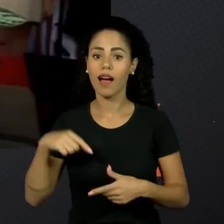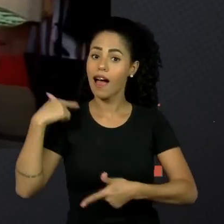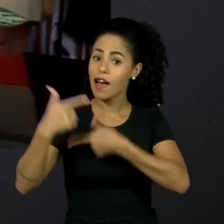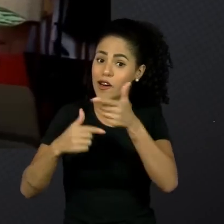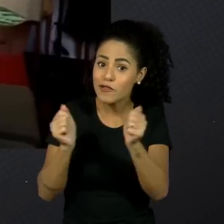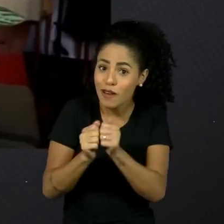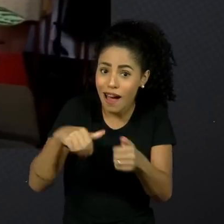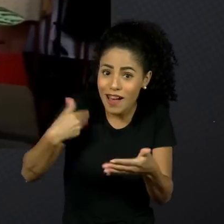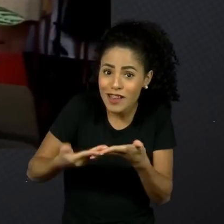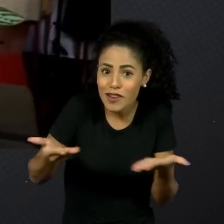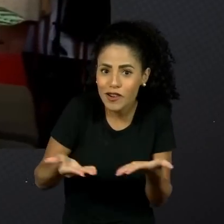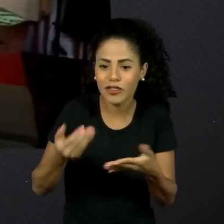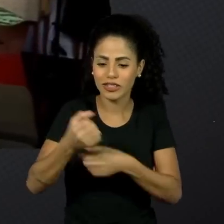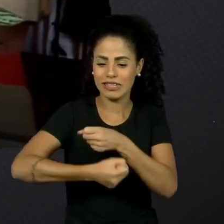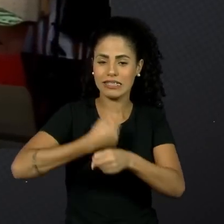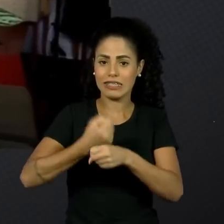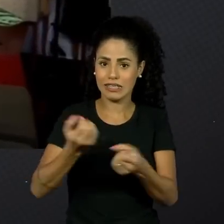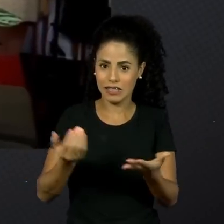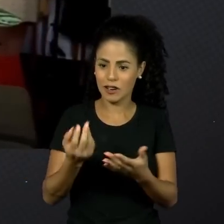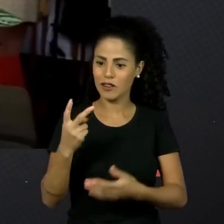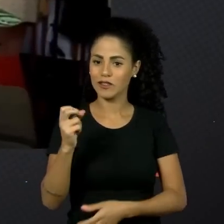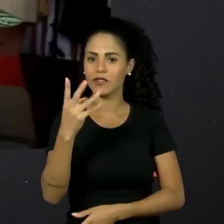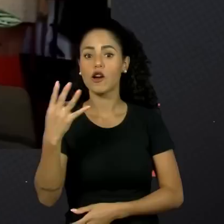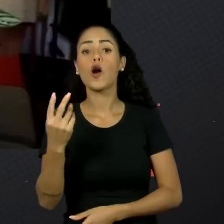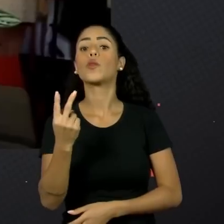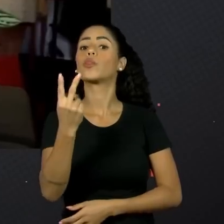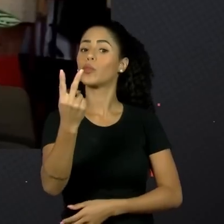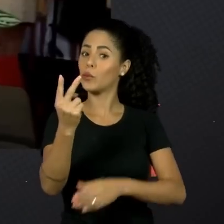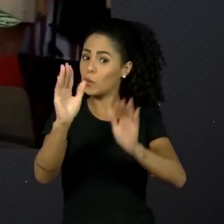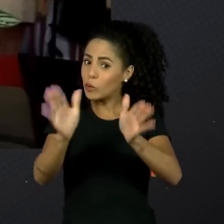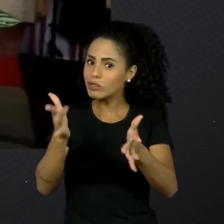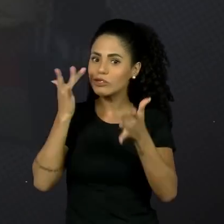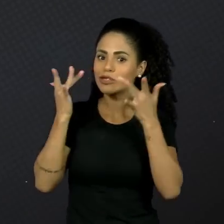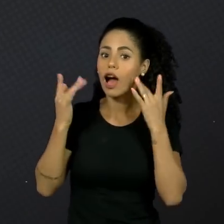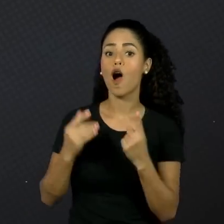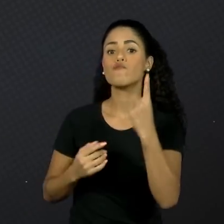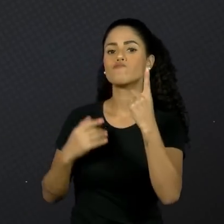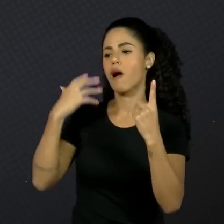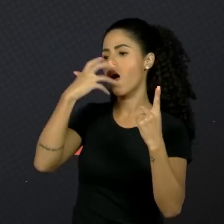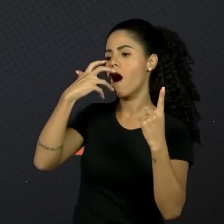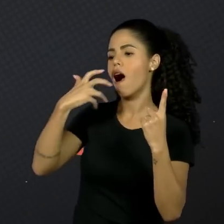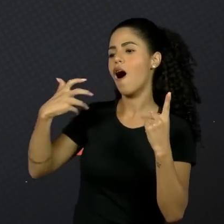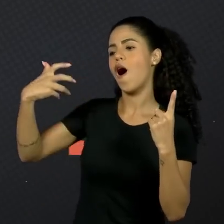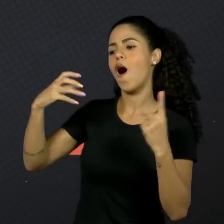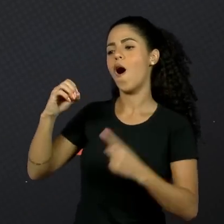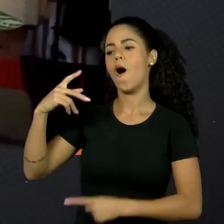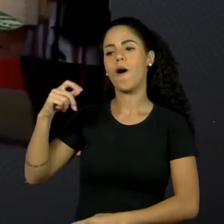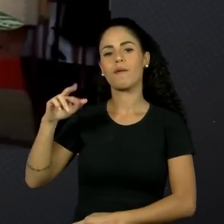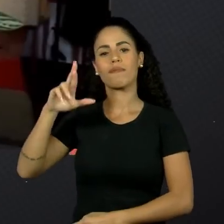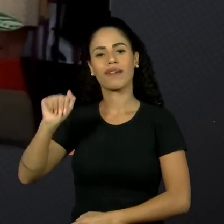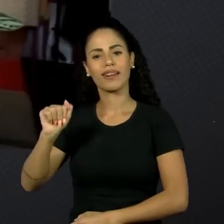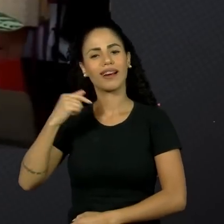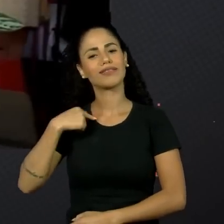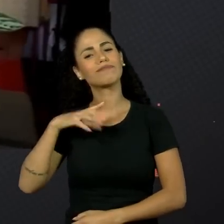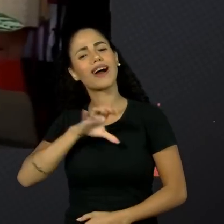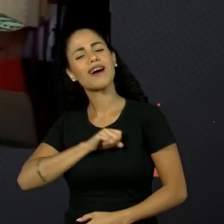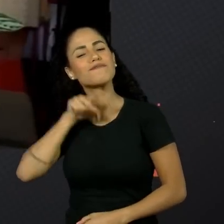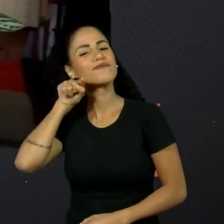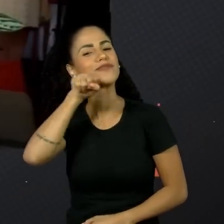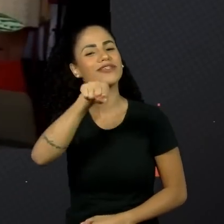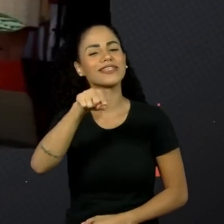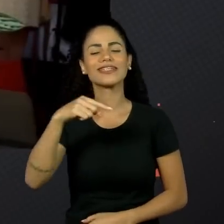hoje. Esse ano fizemos 2 peças, uma ópera. Eu te saúdo, Guilherme. Te amo muito,